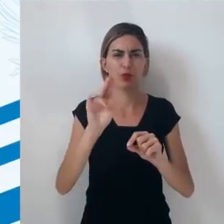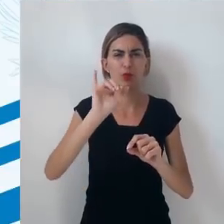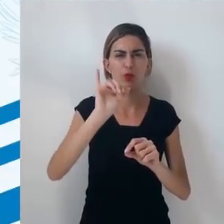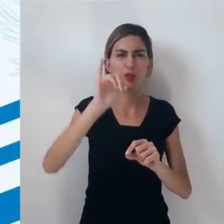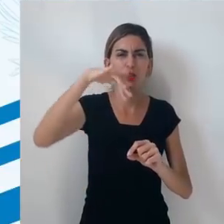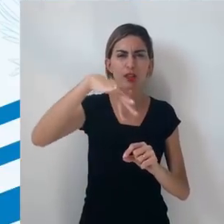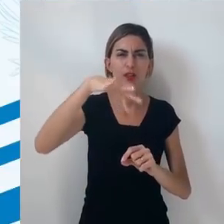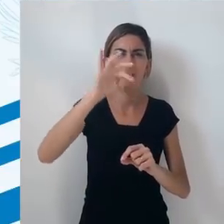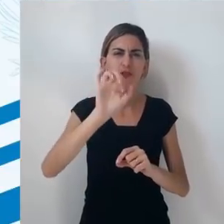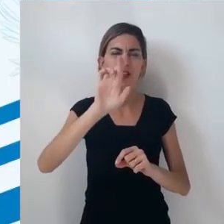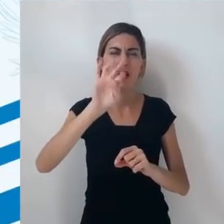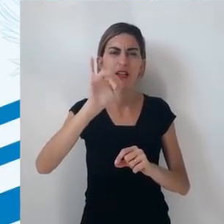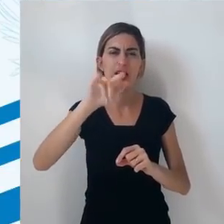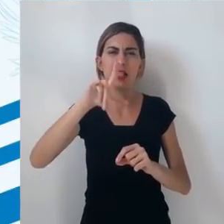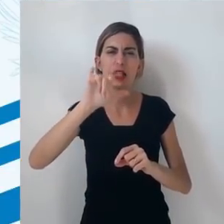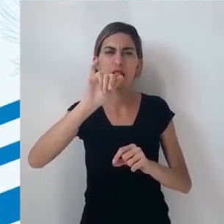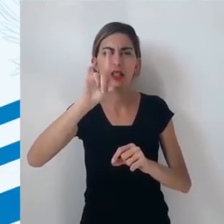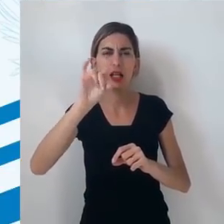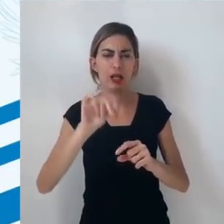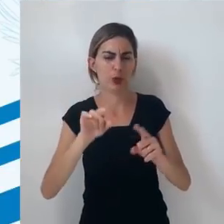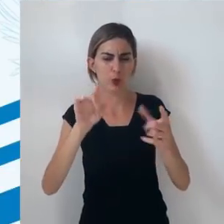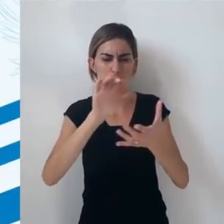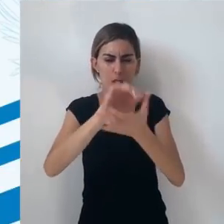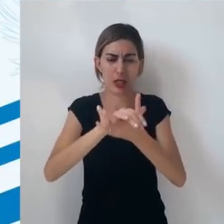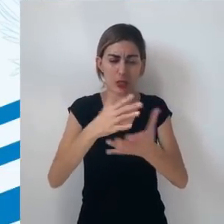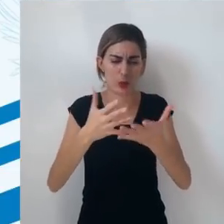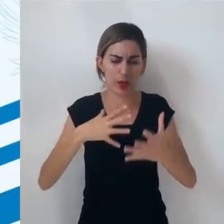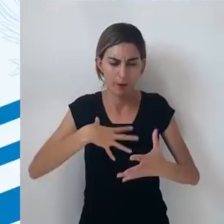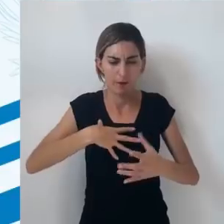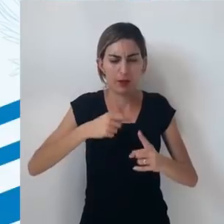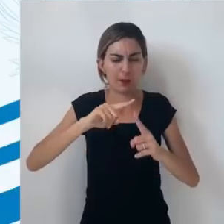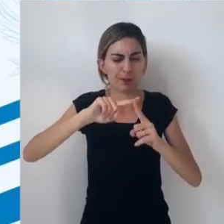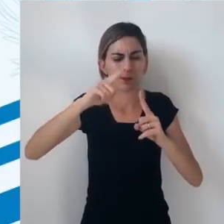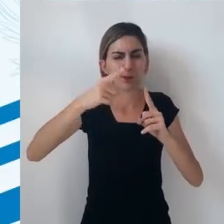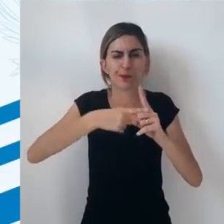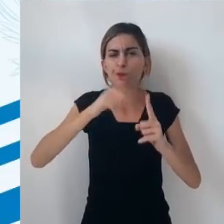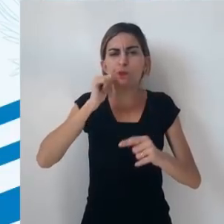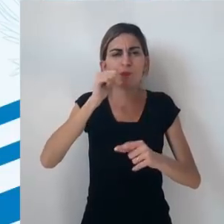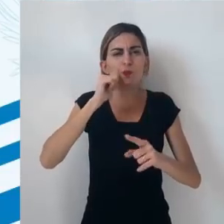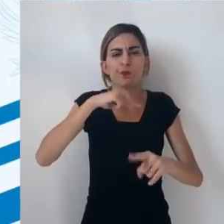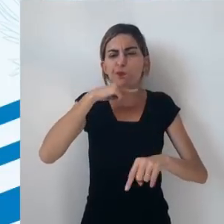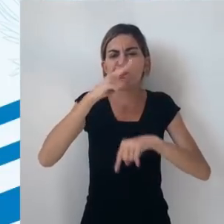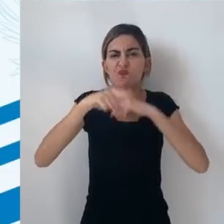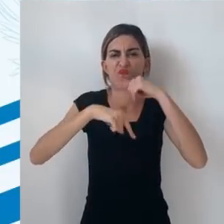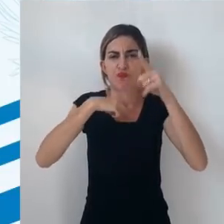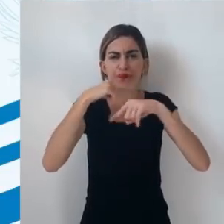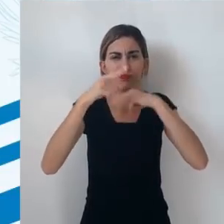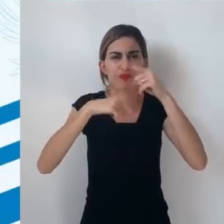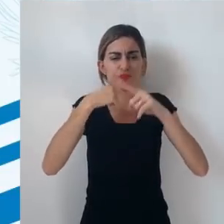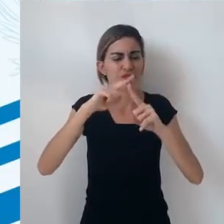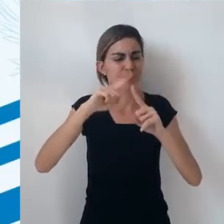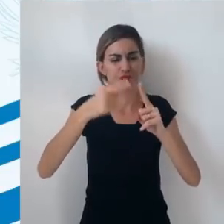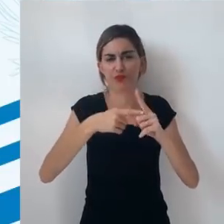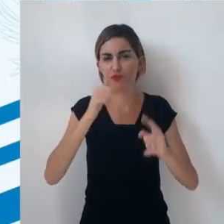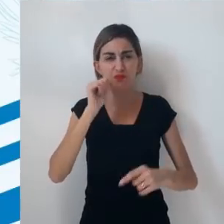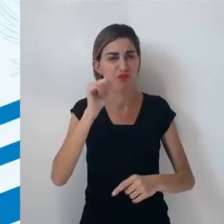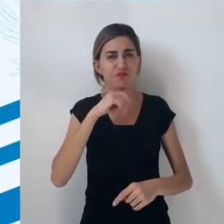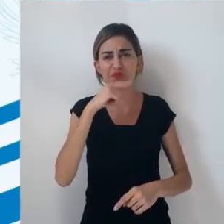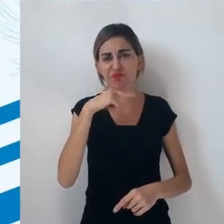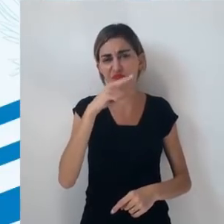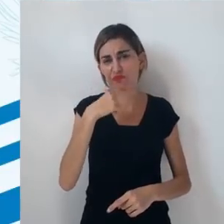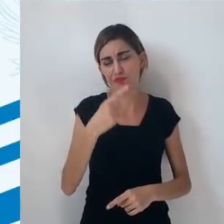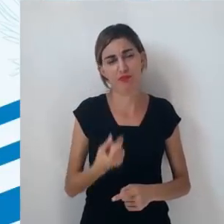chama infertilidade. É quando o casal ele quer ter filho e esse casal ele não consegue ter